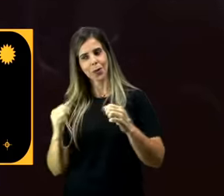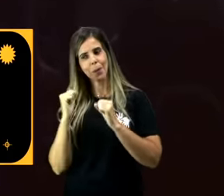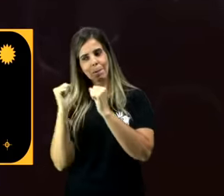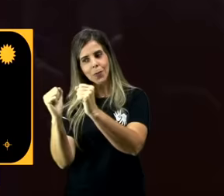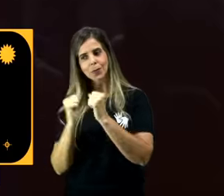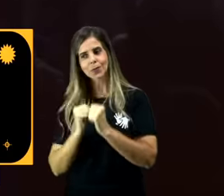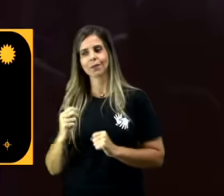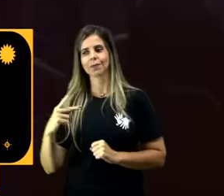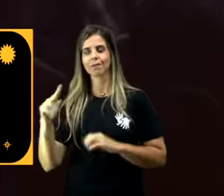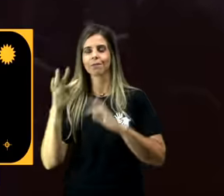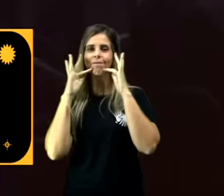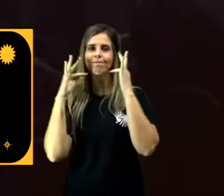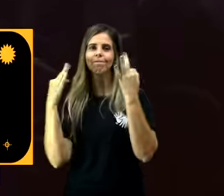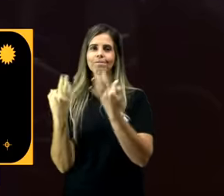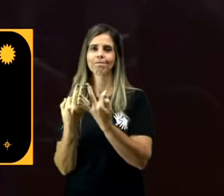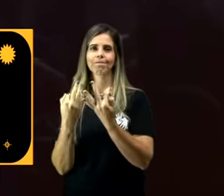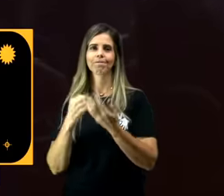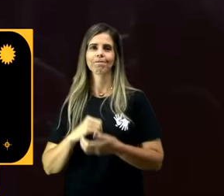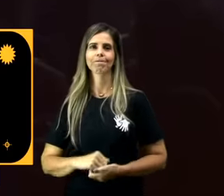pega.